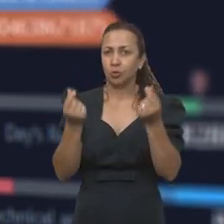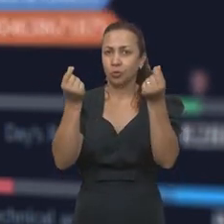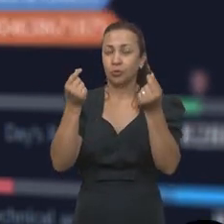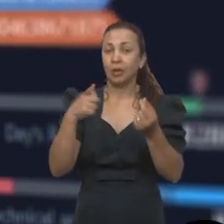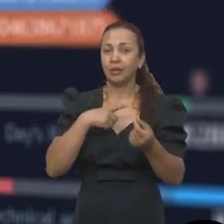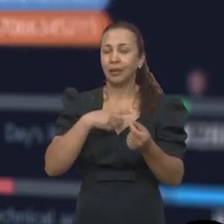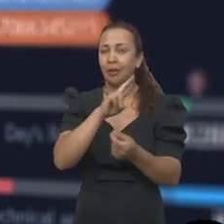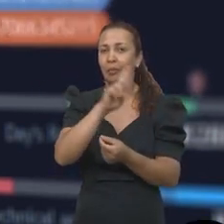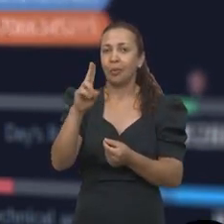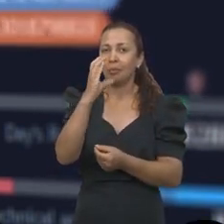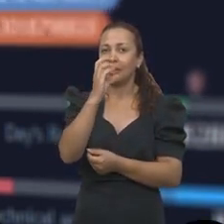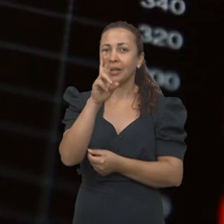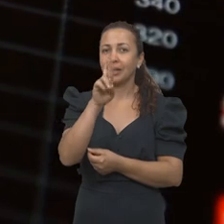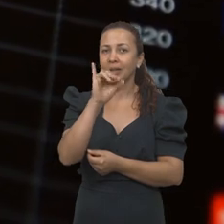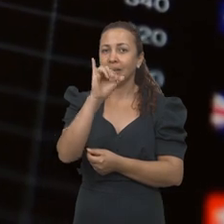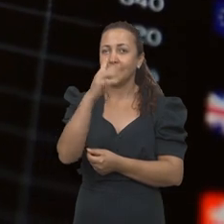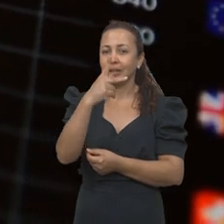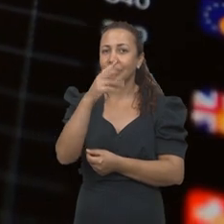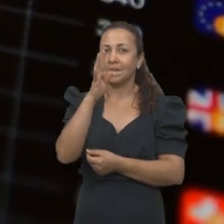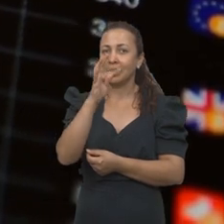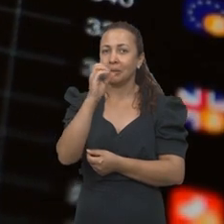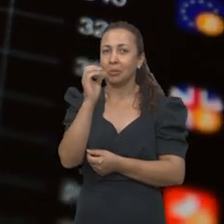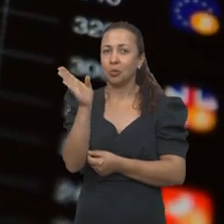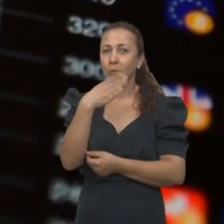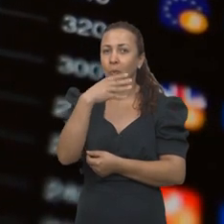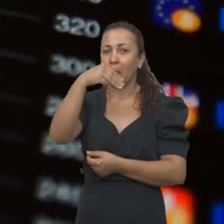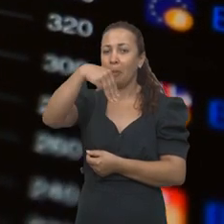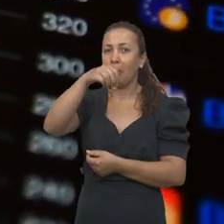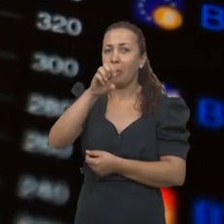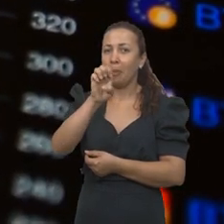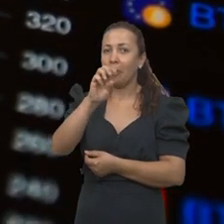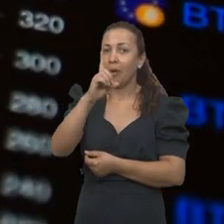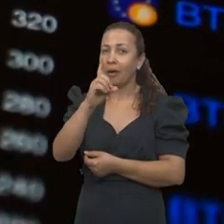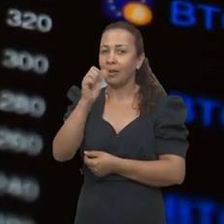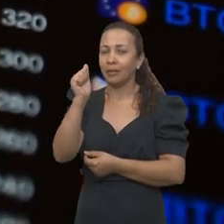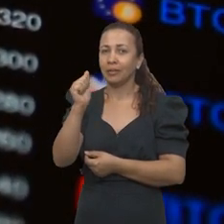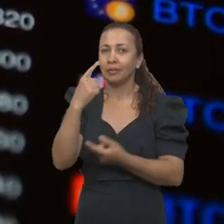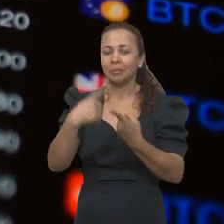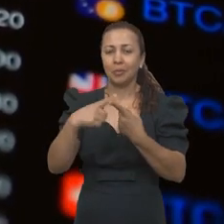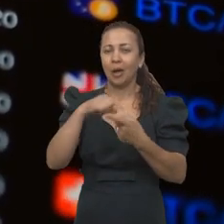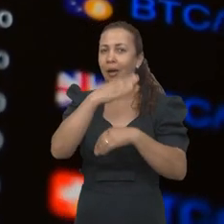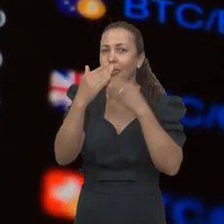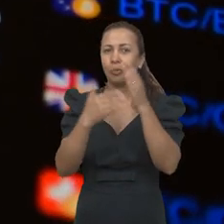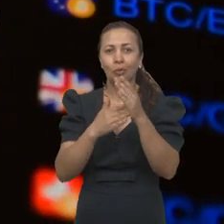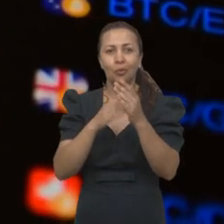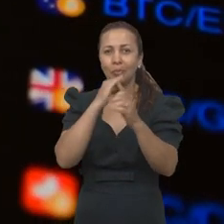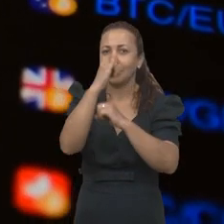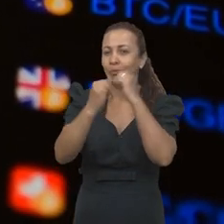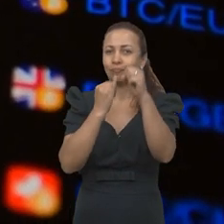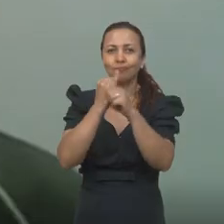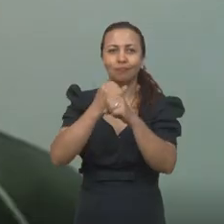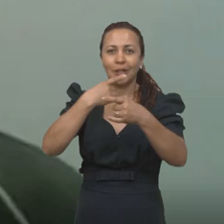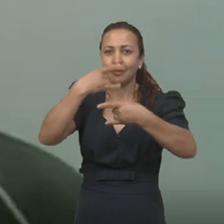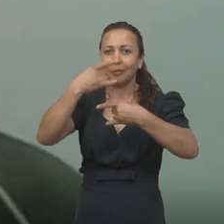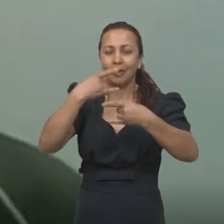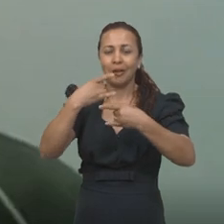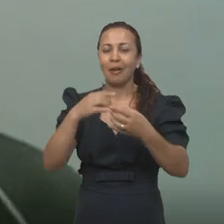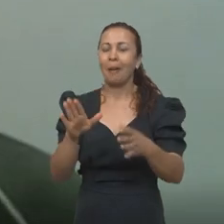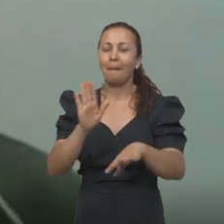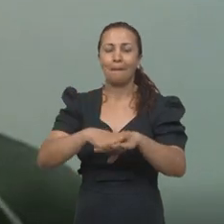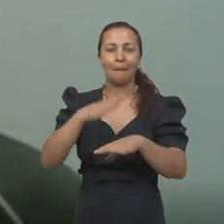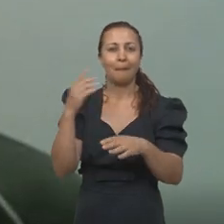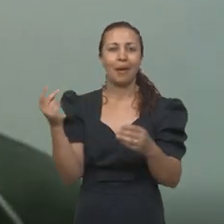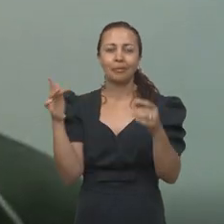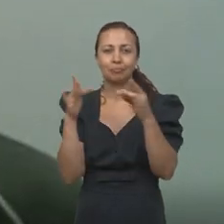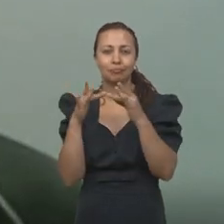elas tem esse nome em criptomoedas costelas são moedas totalmente digitais né e baseadas em criptografia mas sua característica